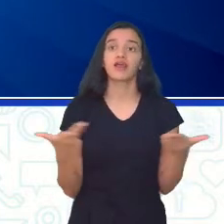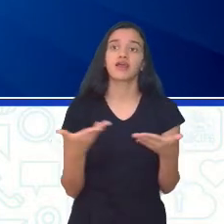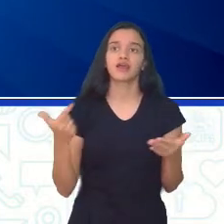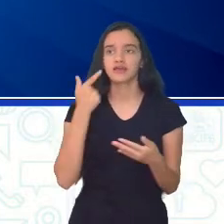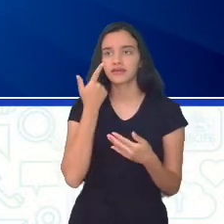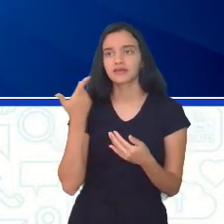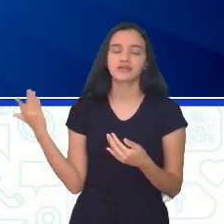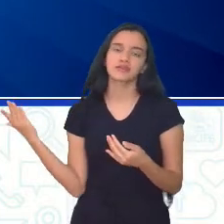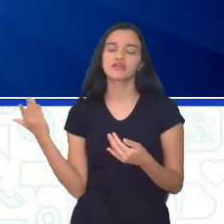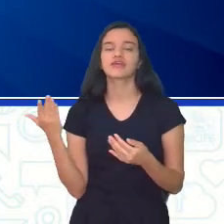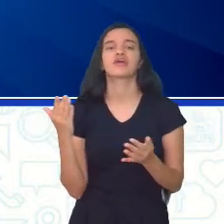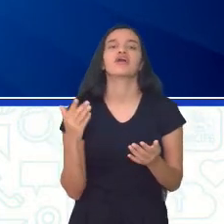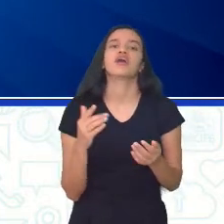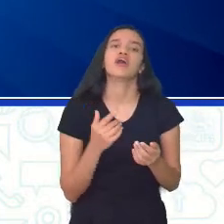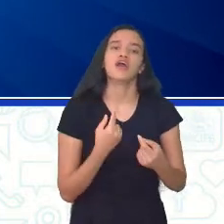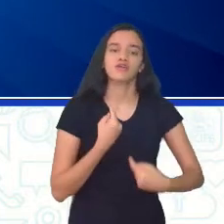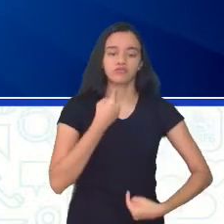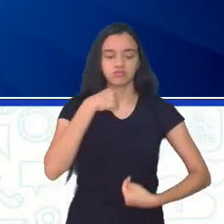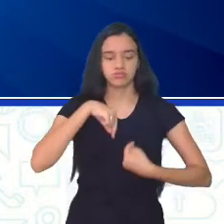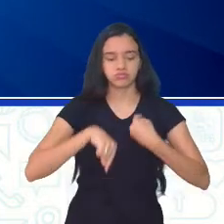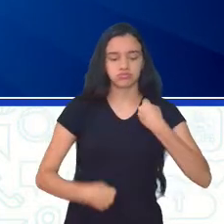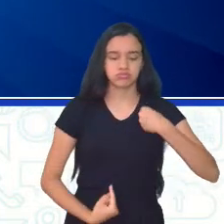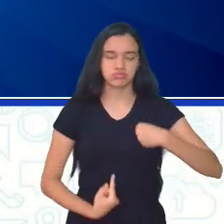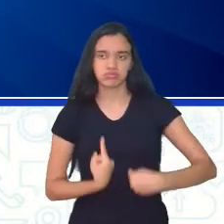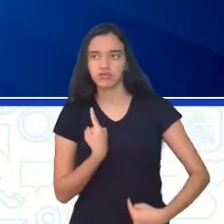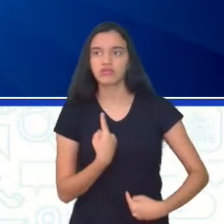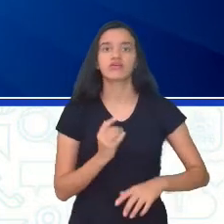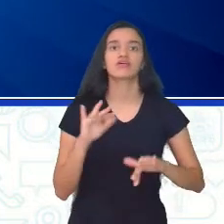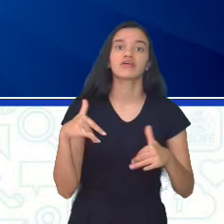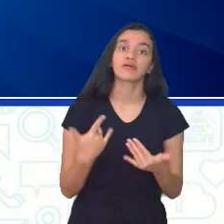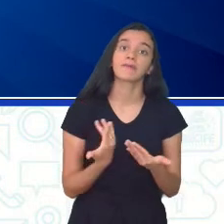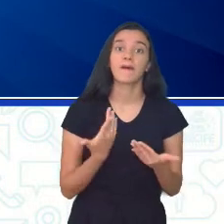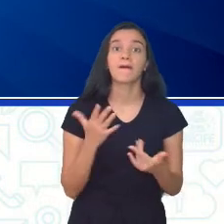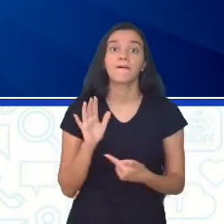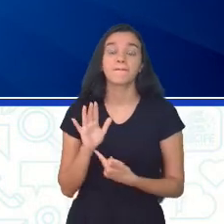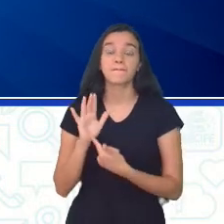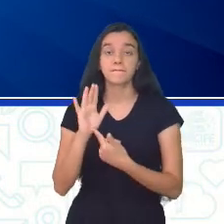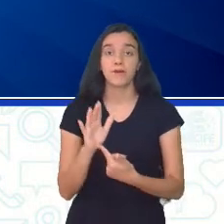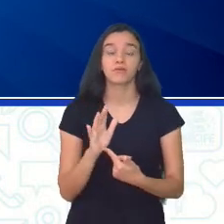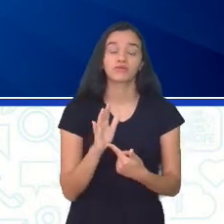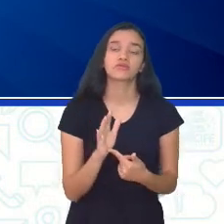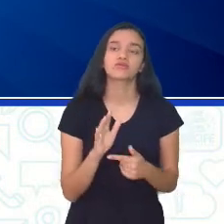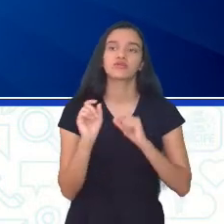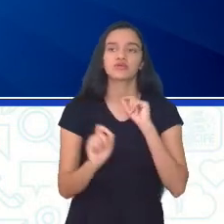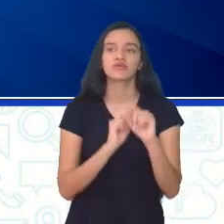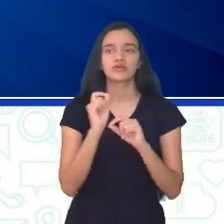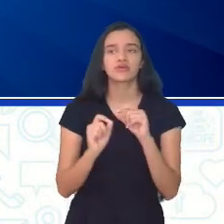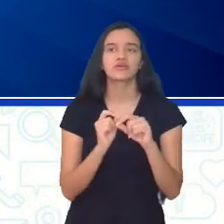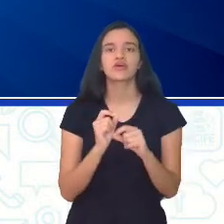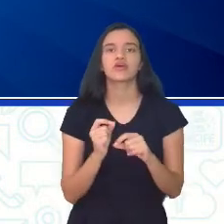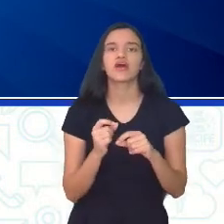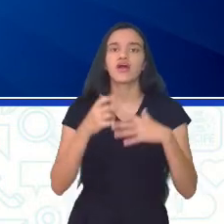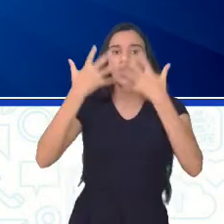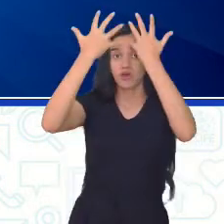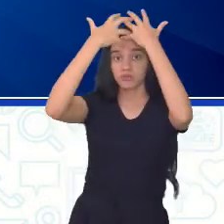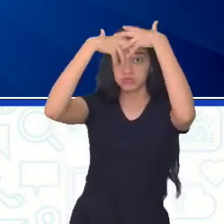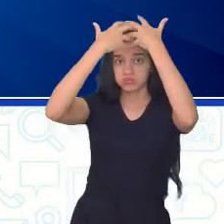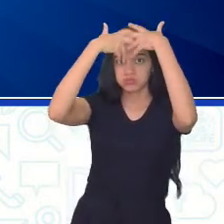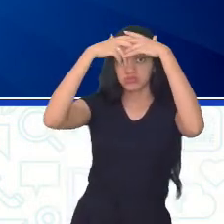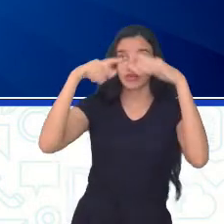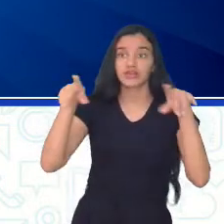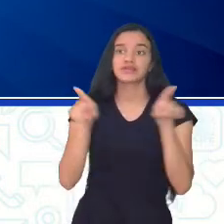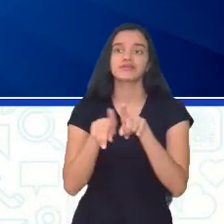ver que esses nervos, eles apresentam a seguinte divisão. Esses nervos a gente vai encontrar os nervos cranianos e os